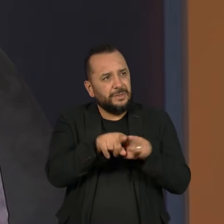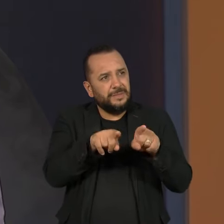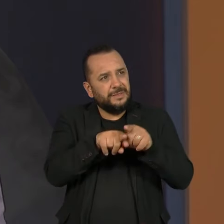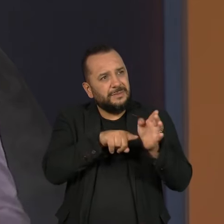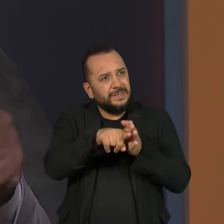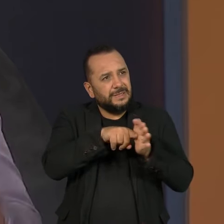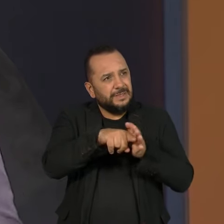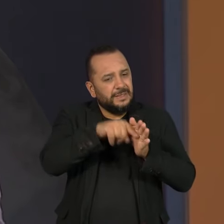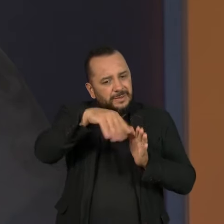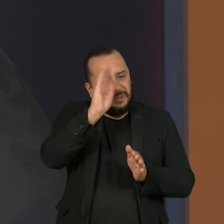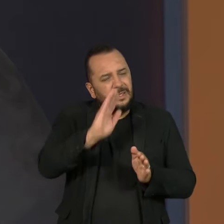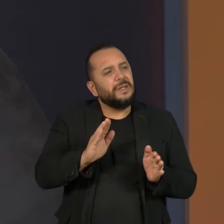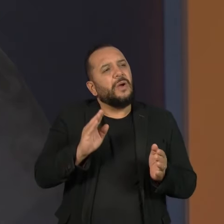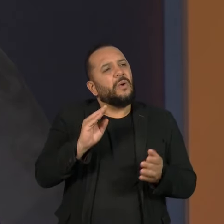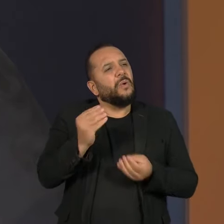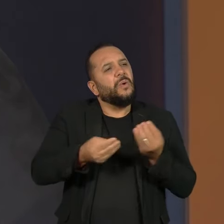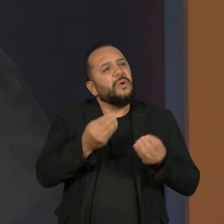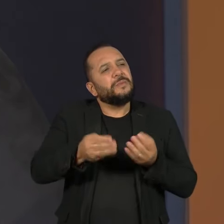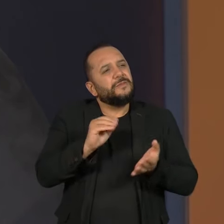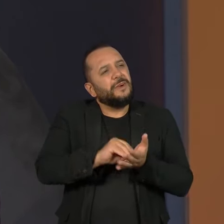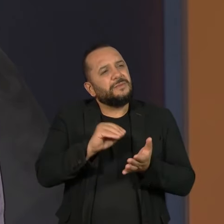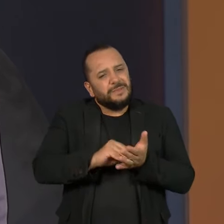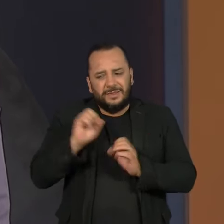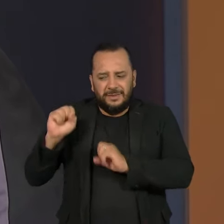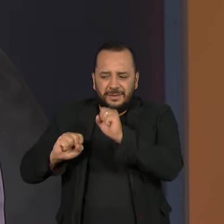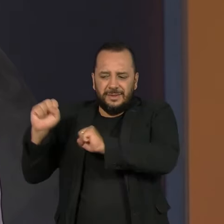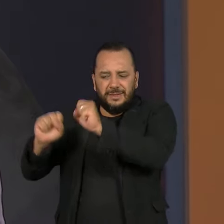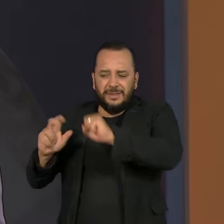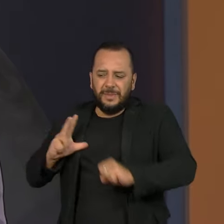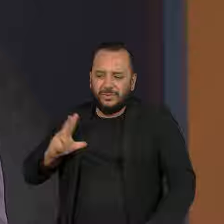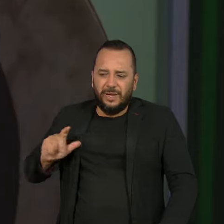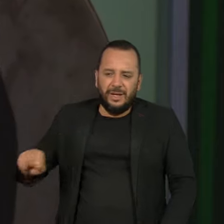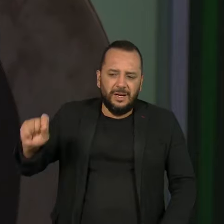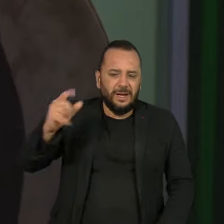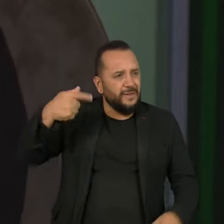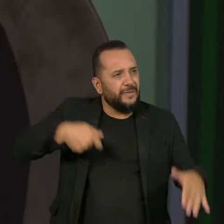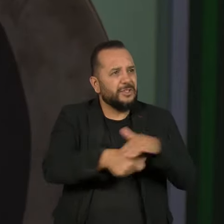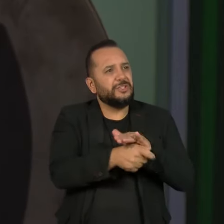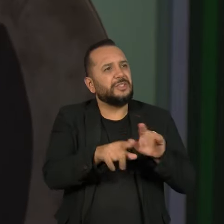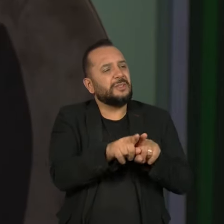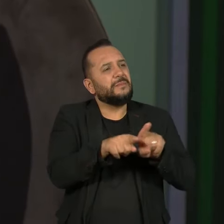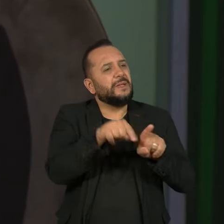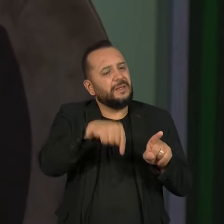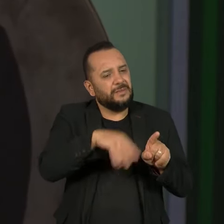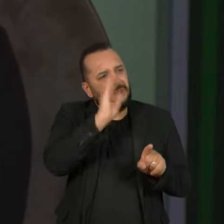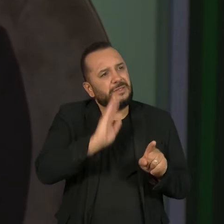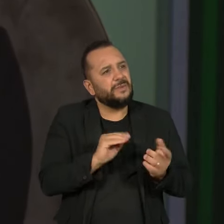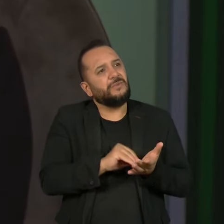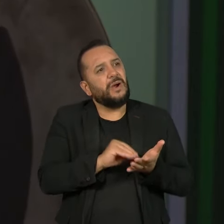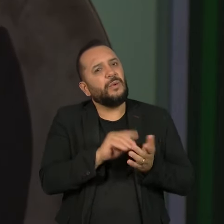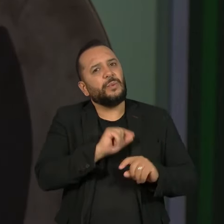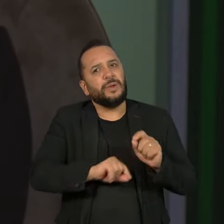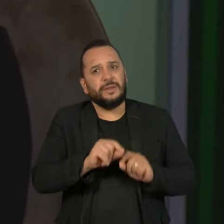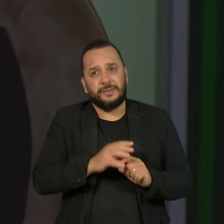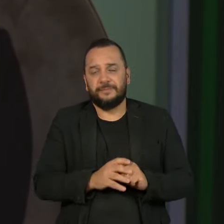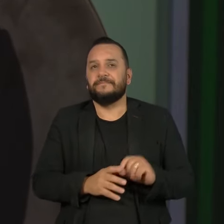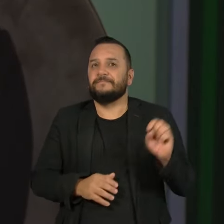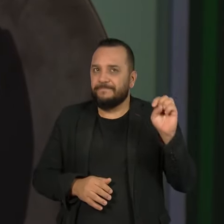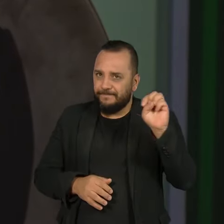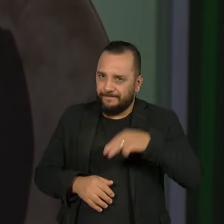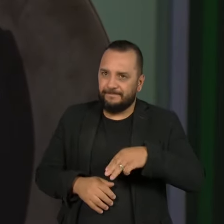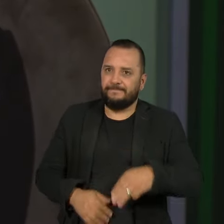precisa para que também aqui o ambiente corporativo seja um ator importante? Eu acho que sim, dá para